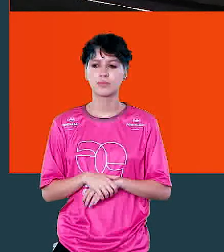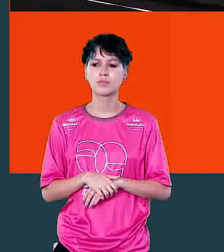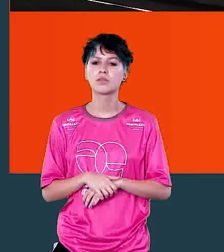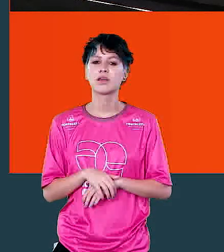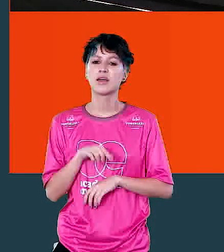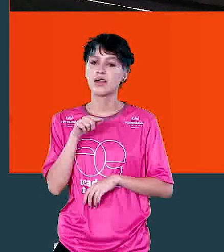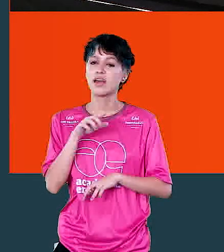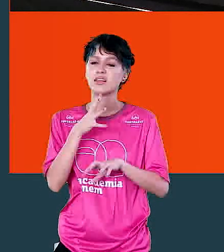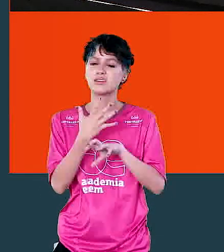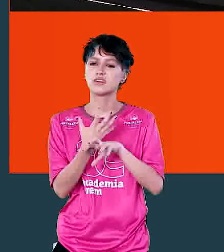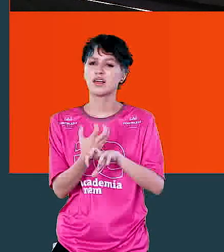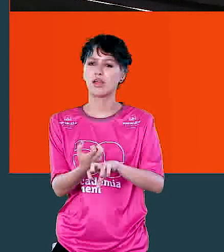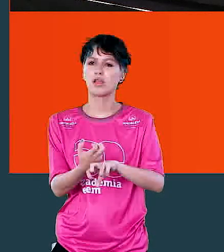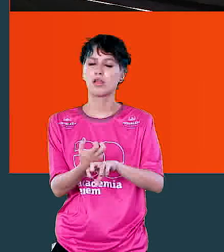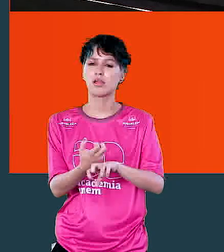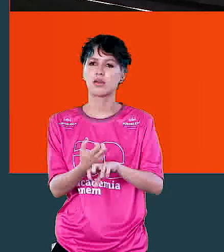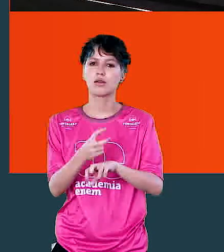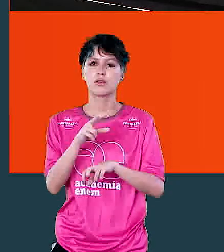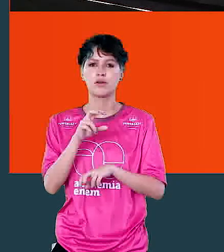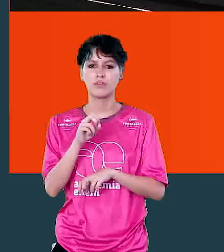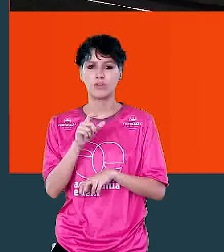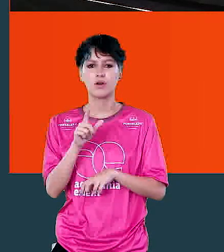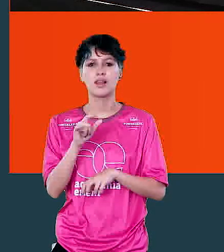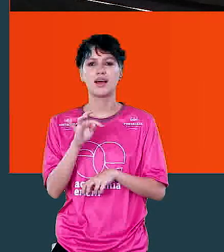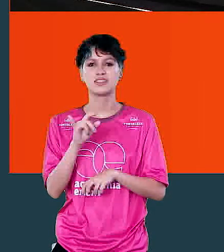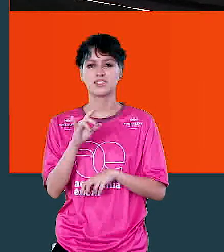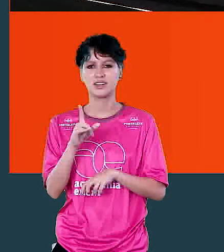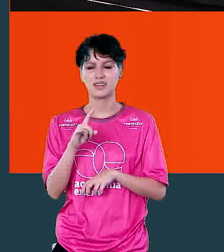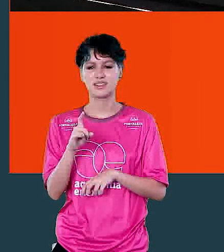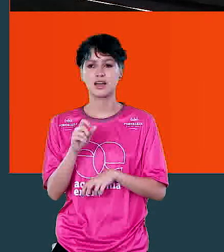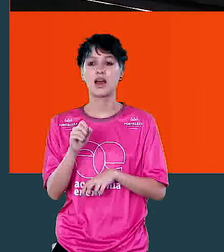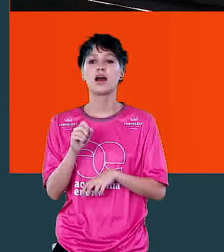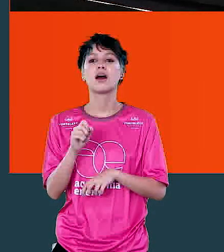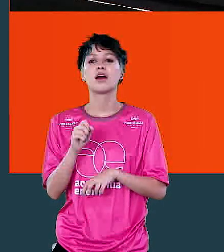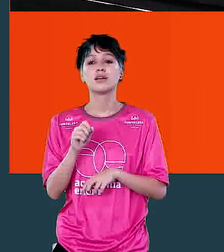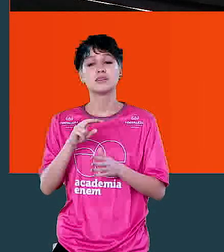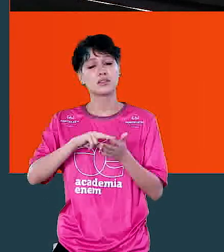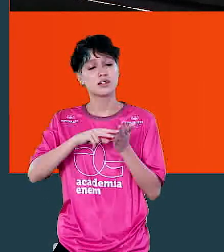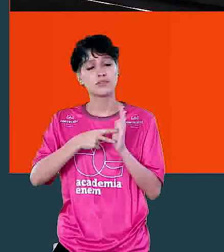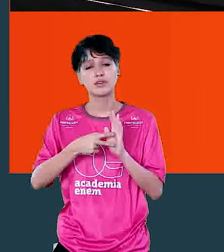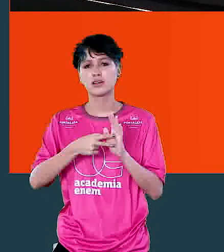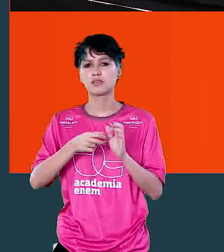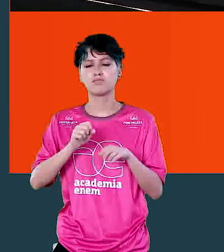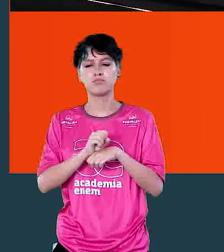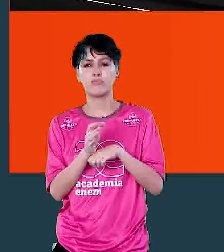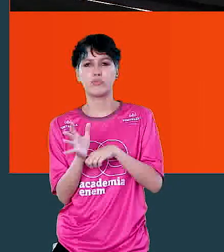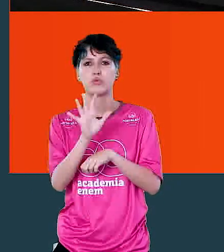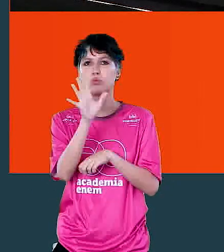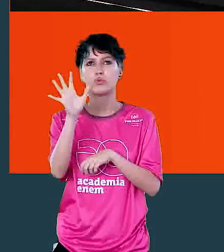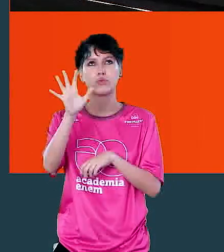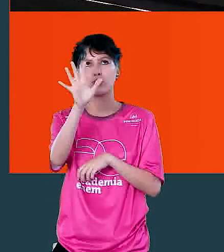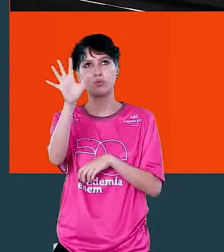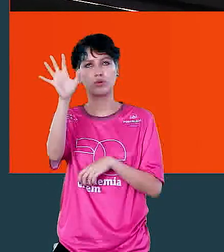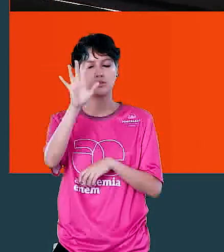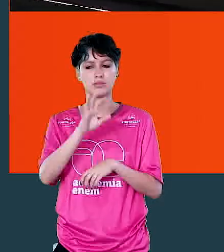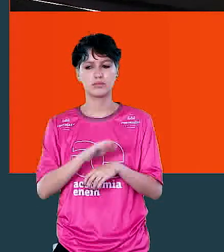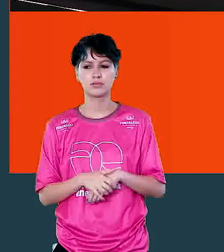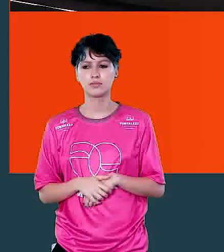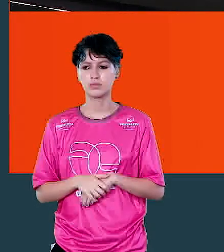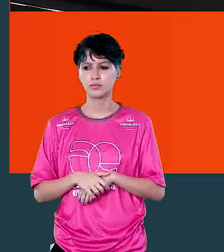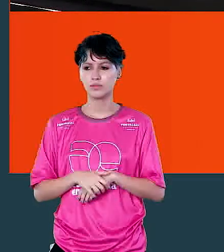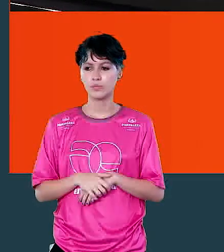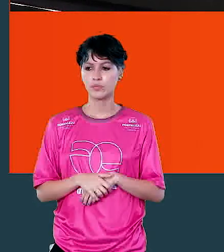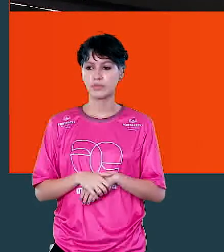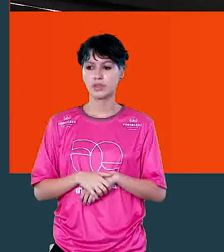Volatilizar. Virar vapor. Então, quando a gente fala de volatilidade, é um líquido que evapora